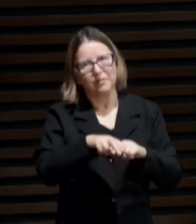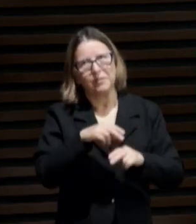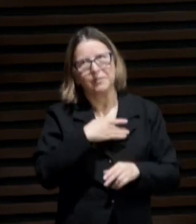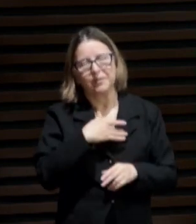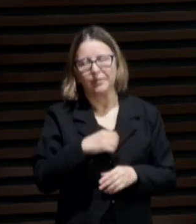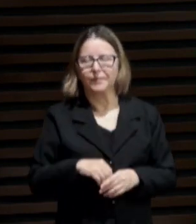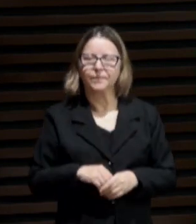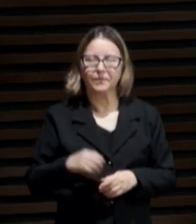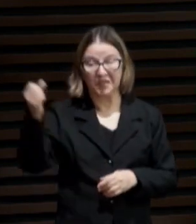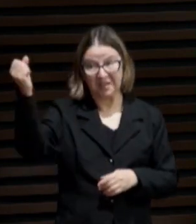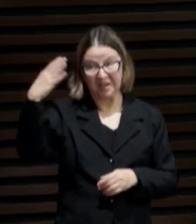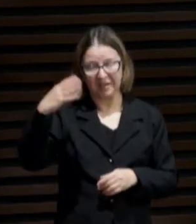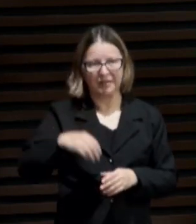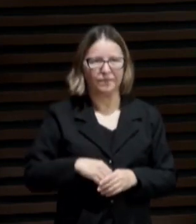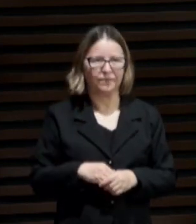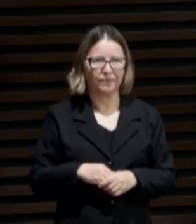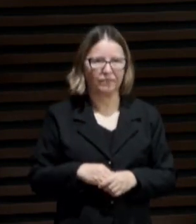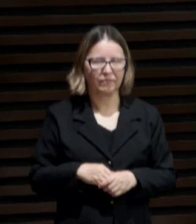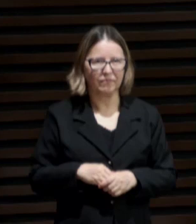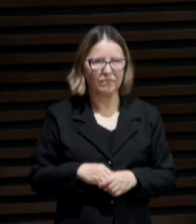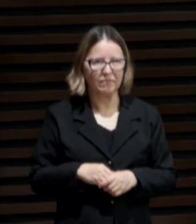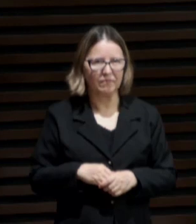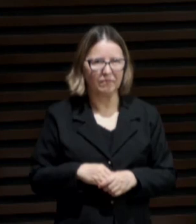nós somos ligeiros para...